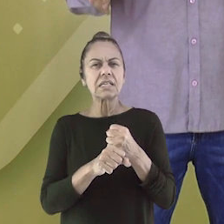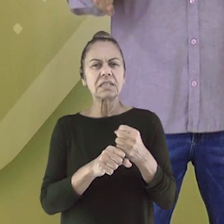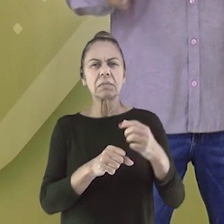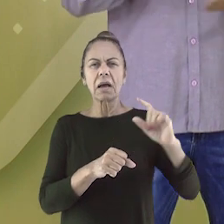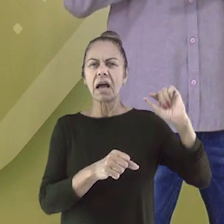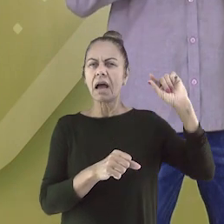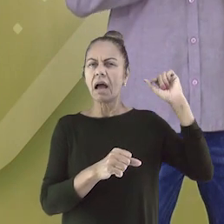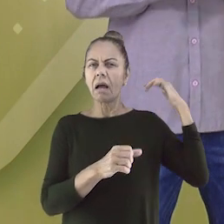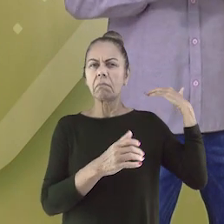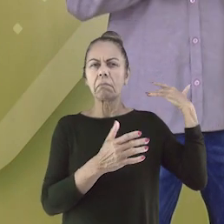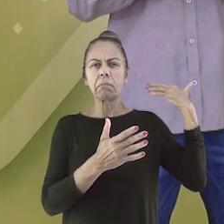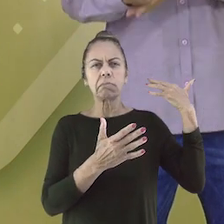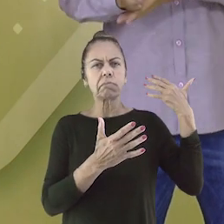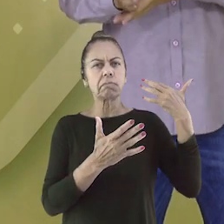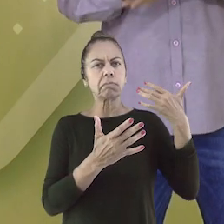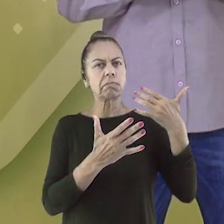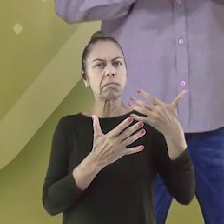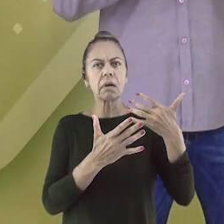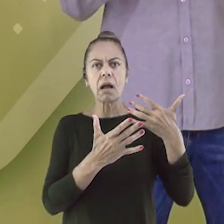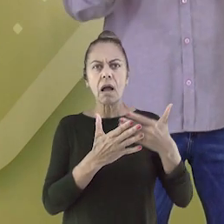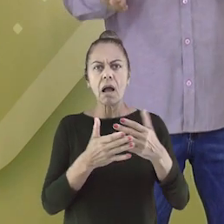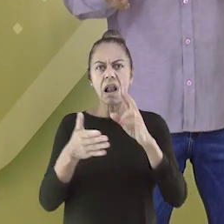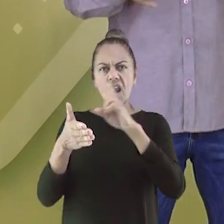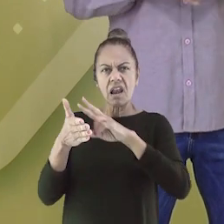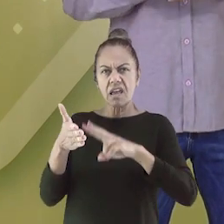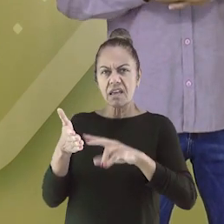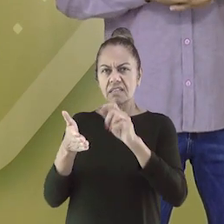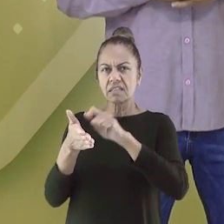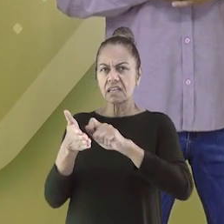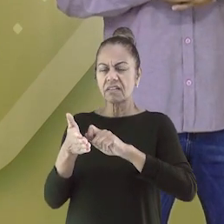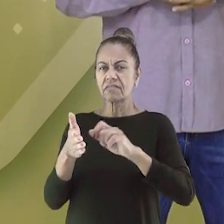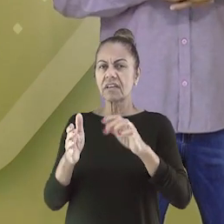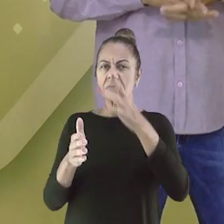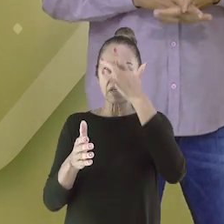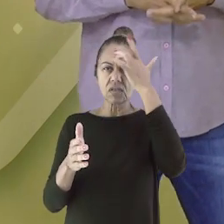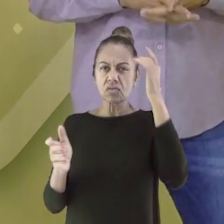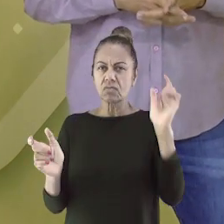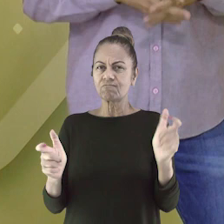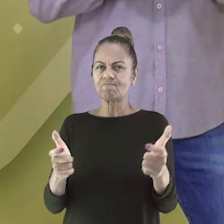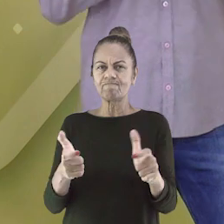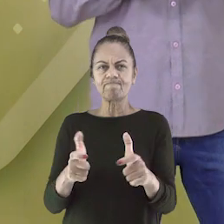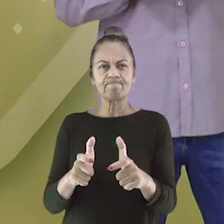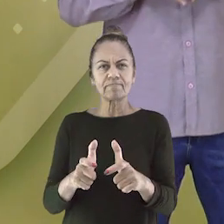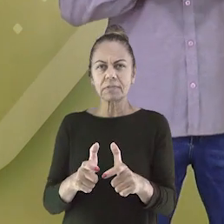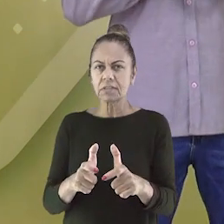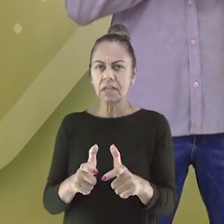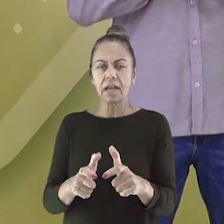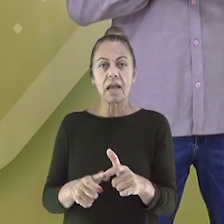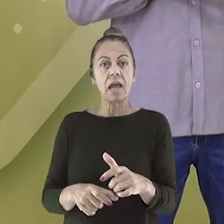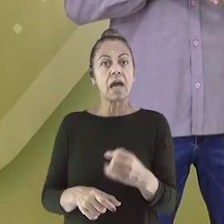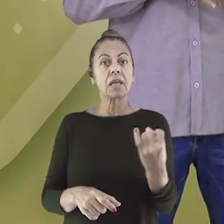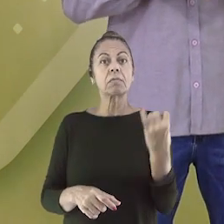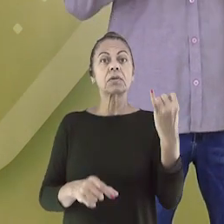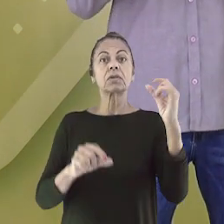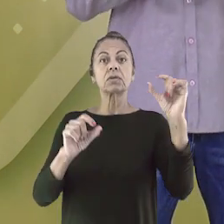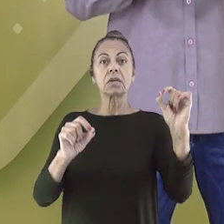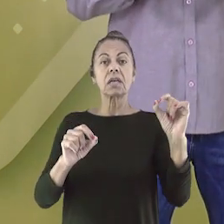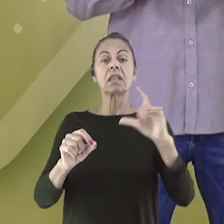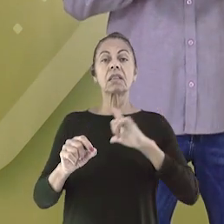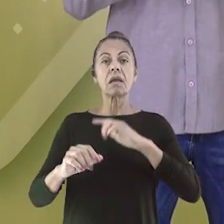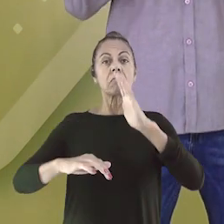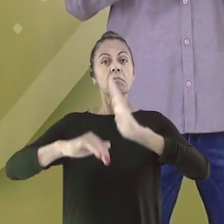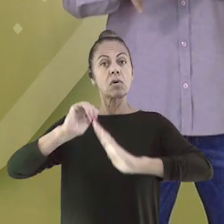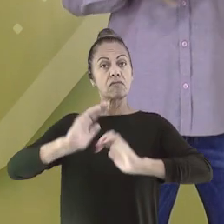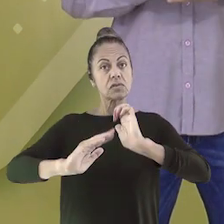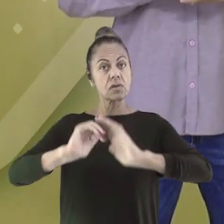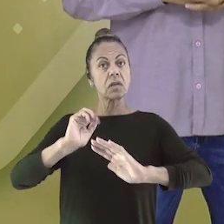muito tempo, saber ler e escrever foi um privilégio de poucos. Em algumas sociedades, era comum que os governantes tivessem